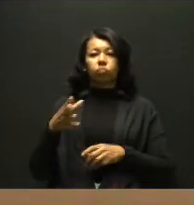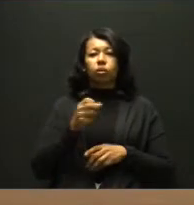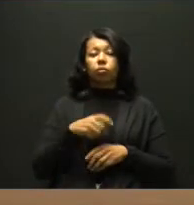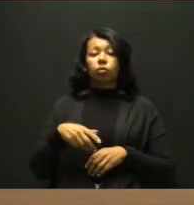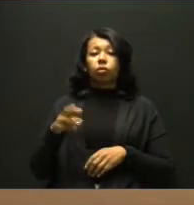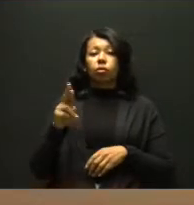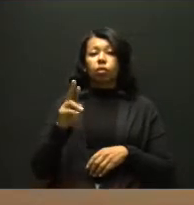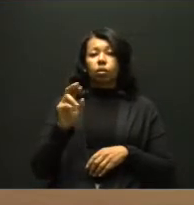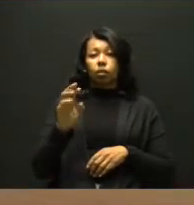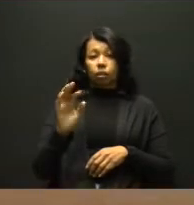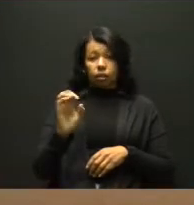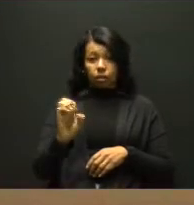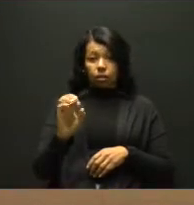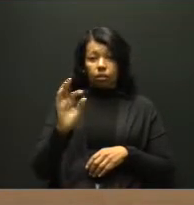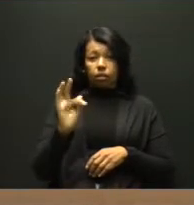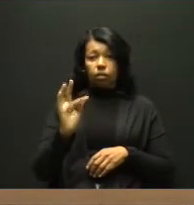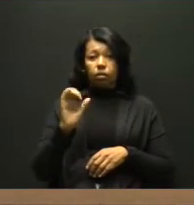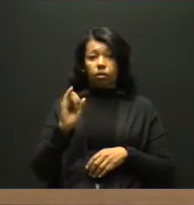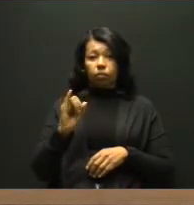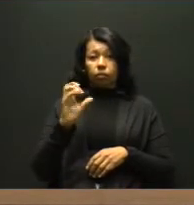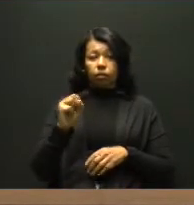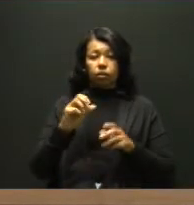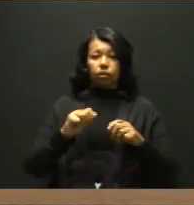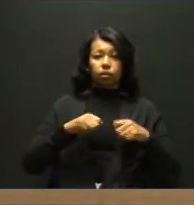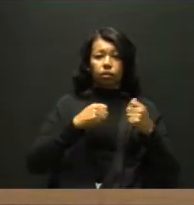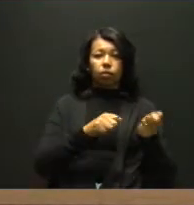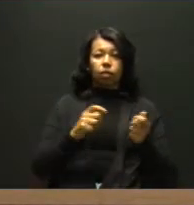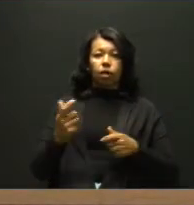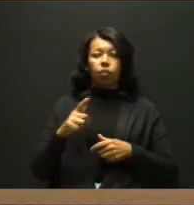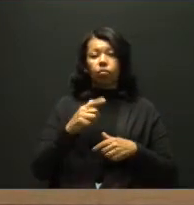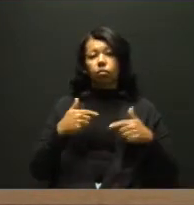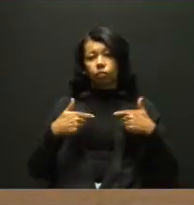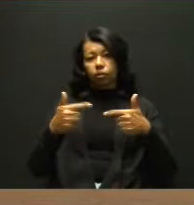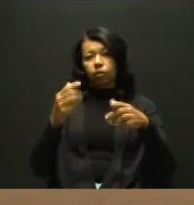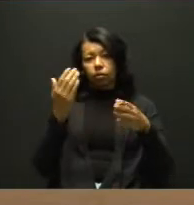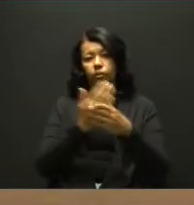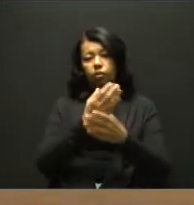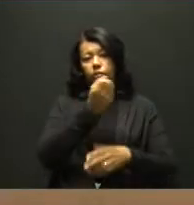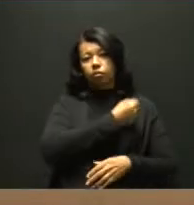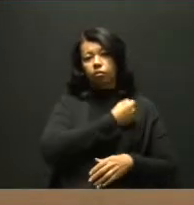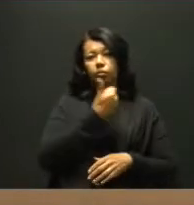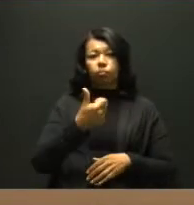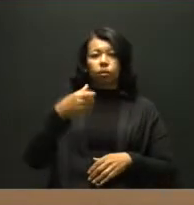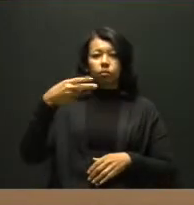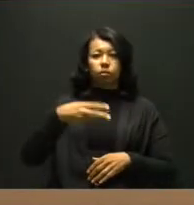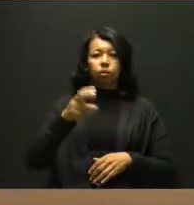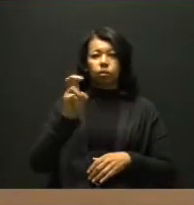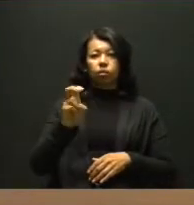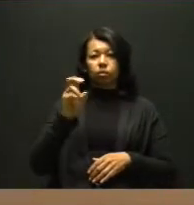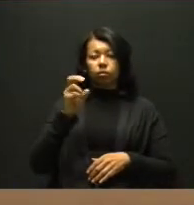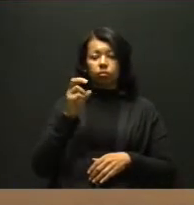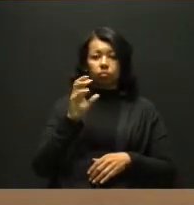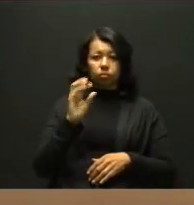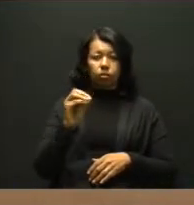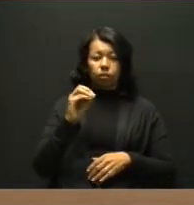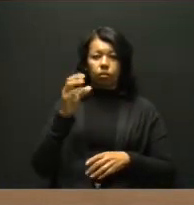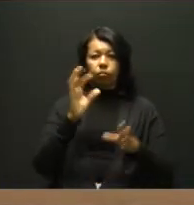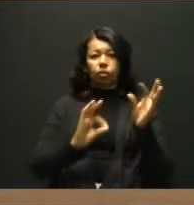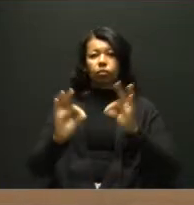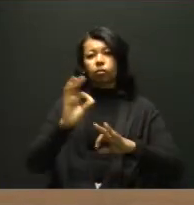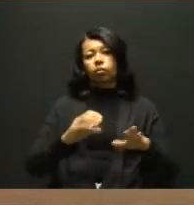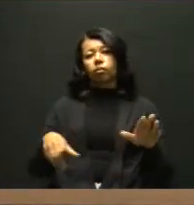refis no município de cubatão e dá outras providências o processo número 1.250 barra 2017 projeto de lei